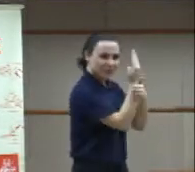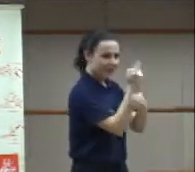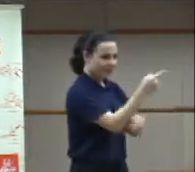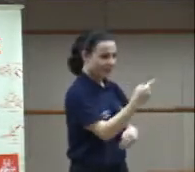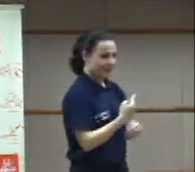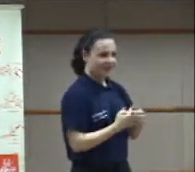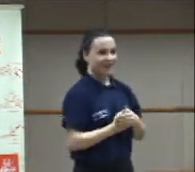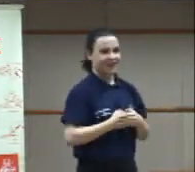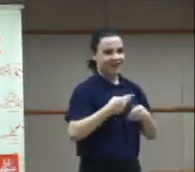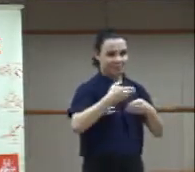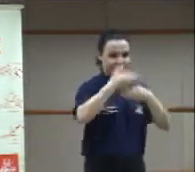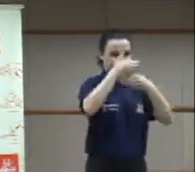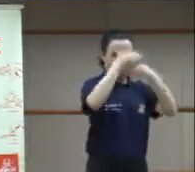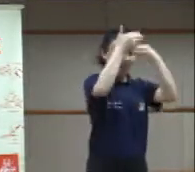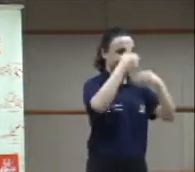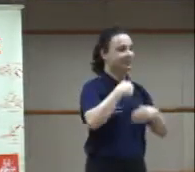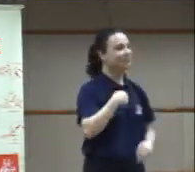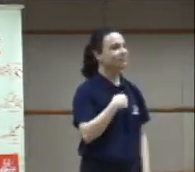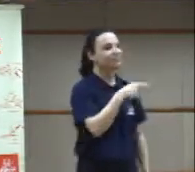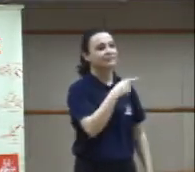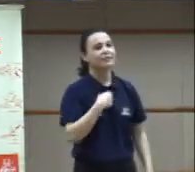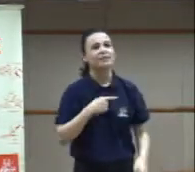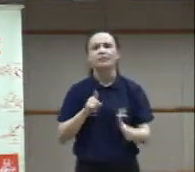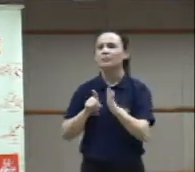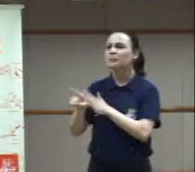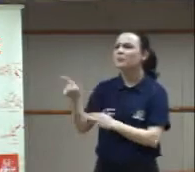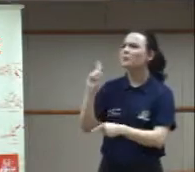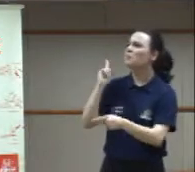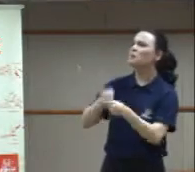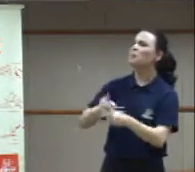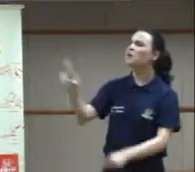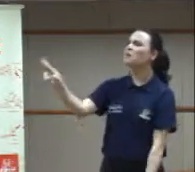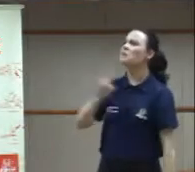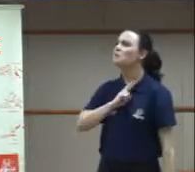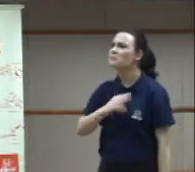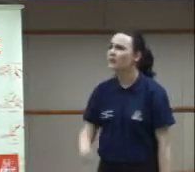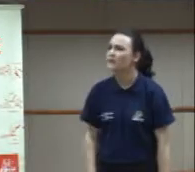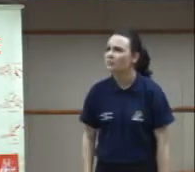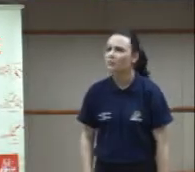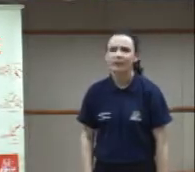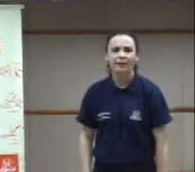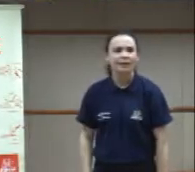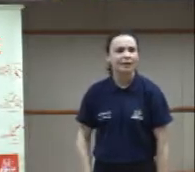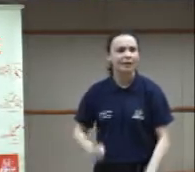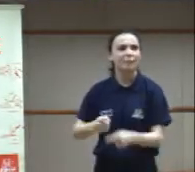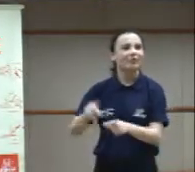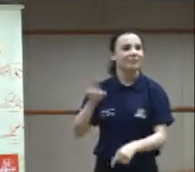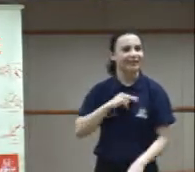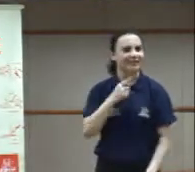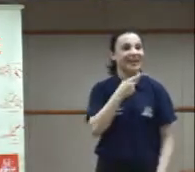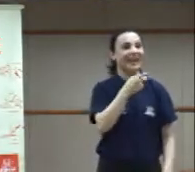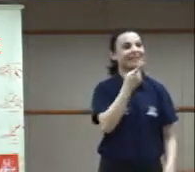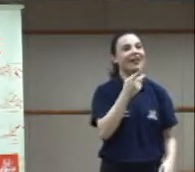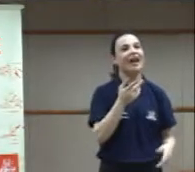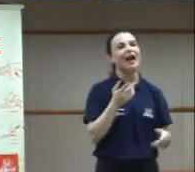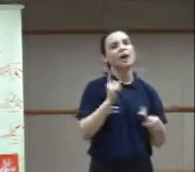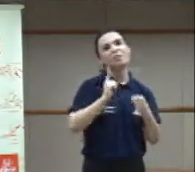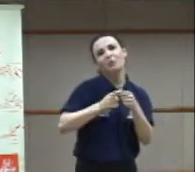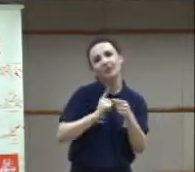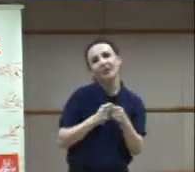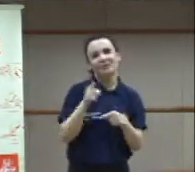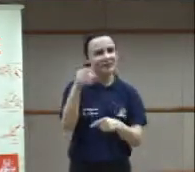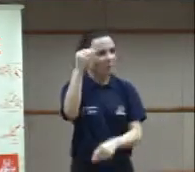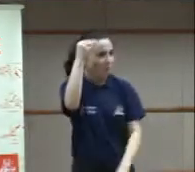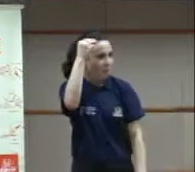respondi. O terceiro ela disse assim, por que não me responde? Ela foi direta, né? Ela não disse a mesma coisa que ela já